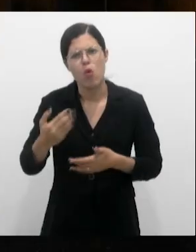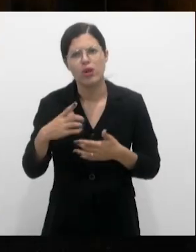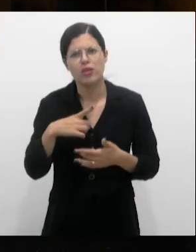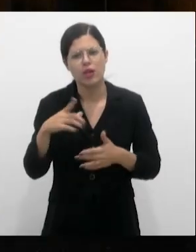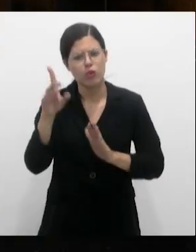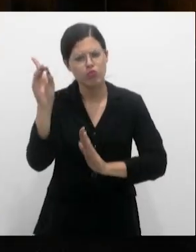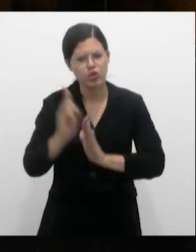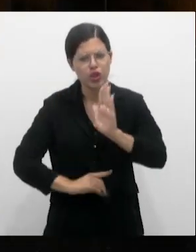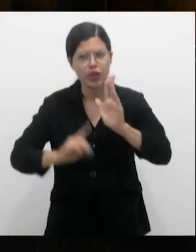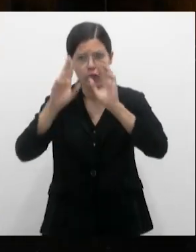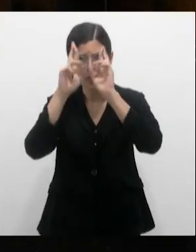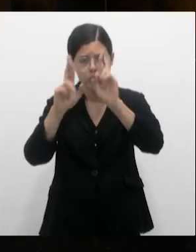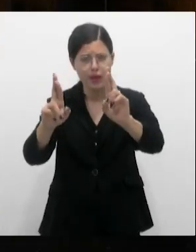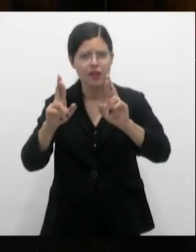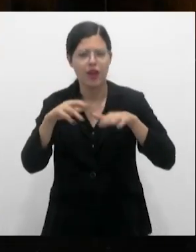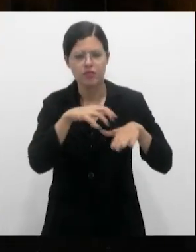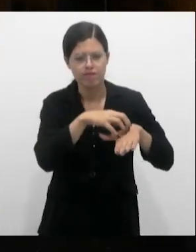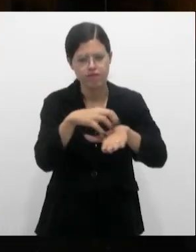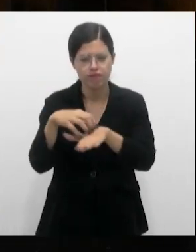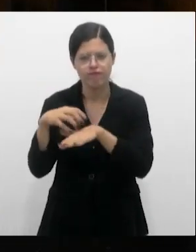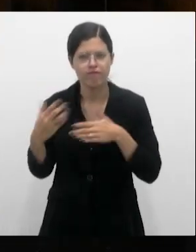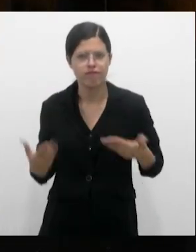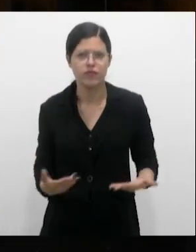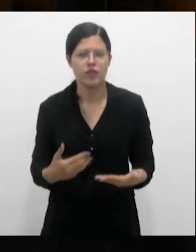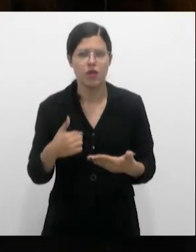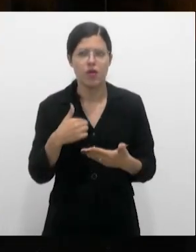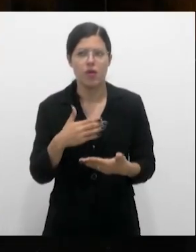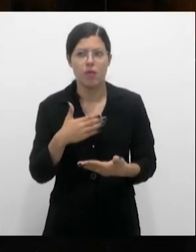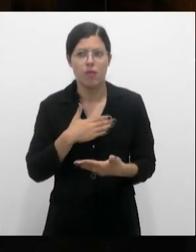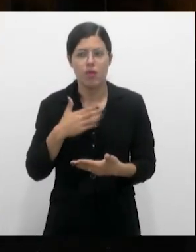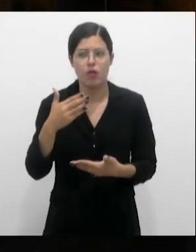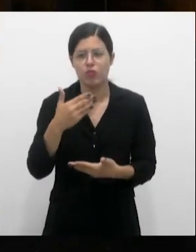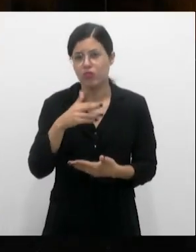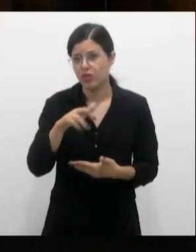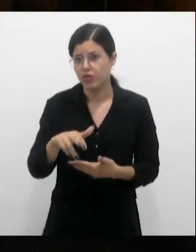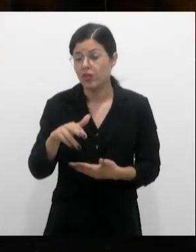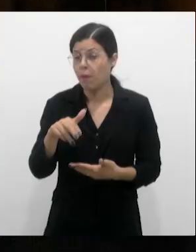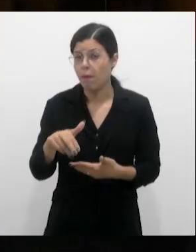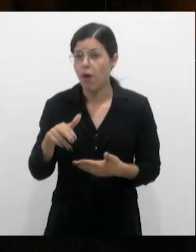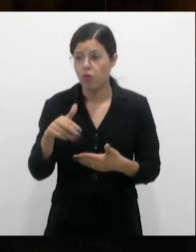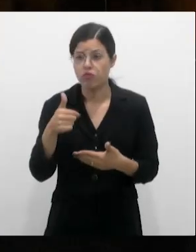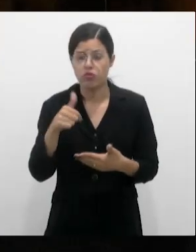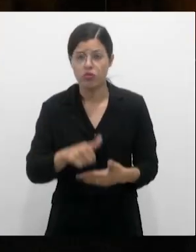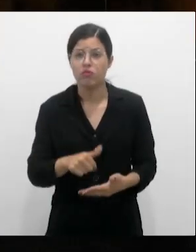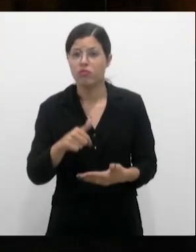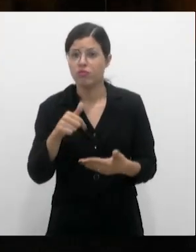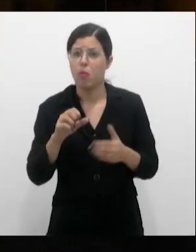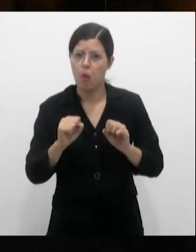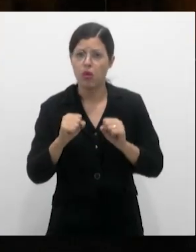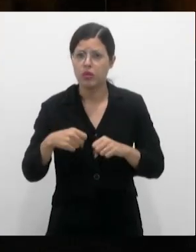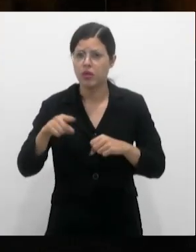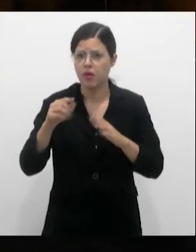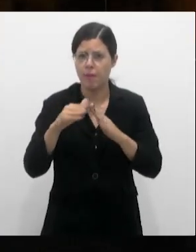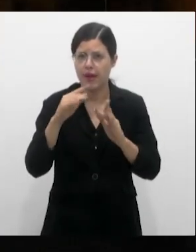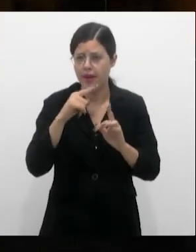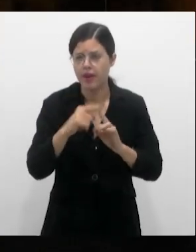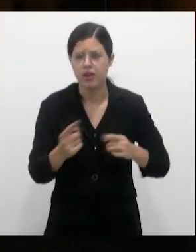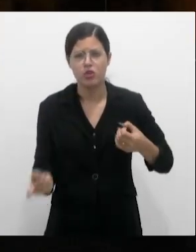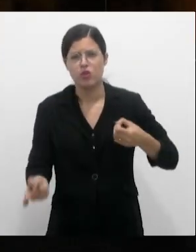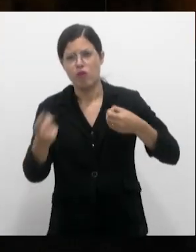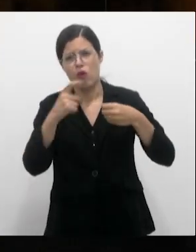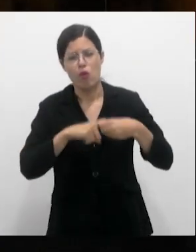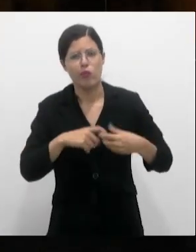vir. É que os meus irmãos em Cristo possam ir para a igreja tranquilo e voltar. É que a pessoa que está